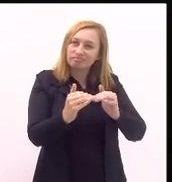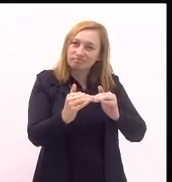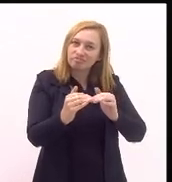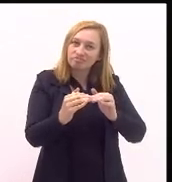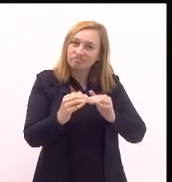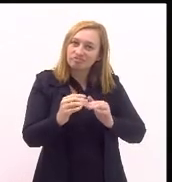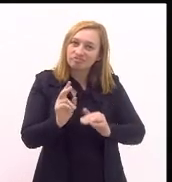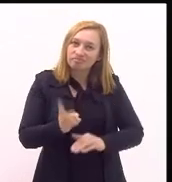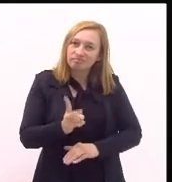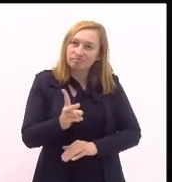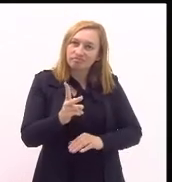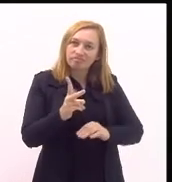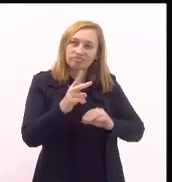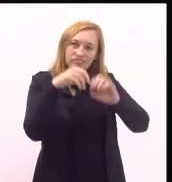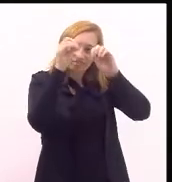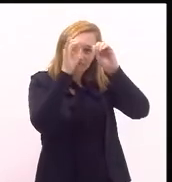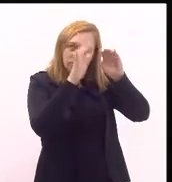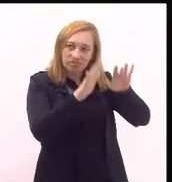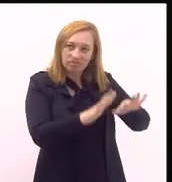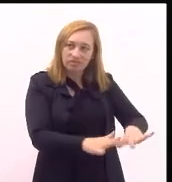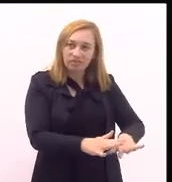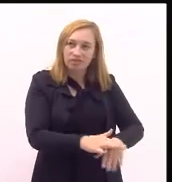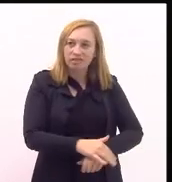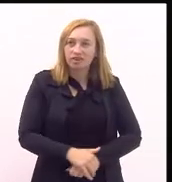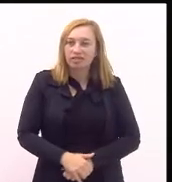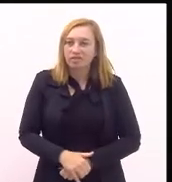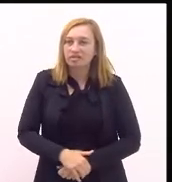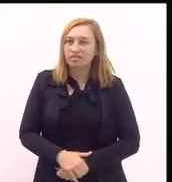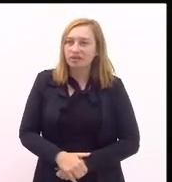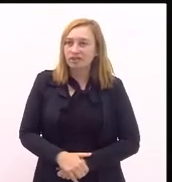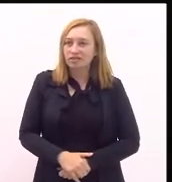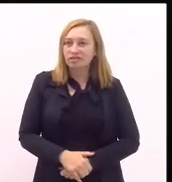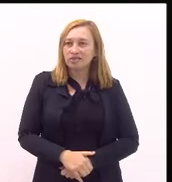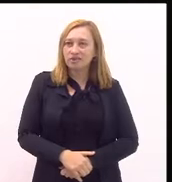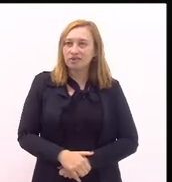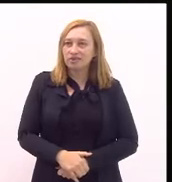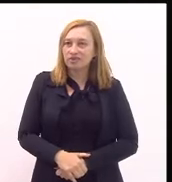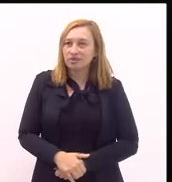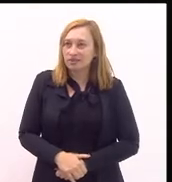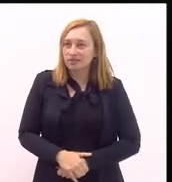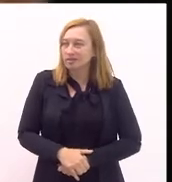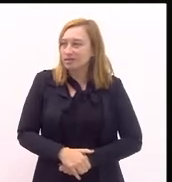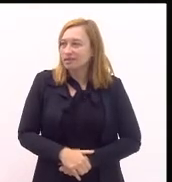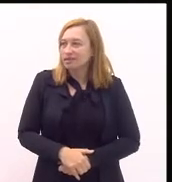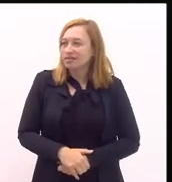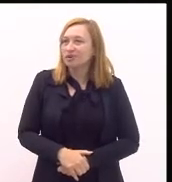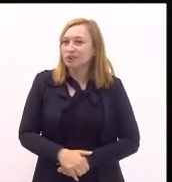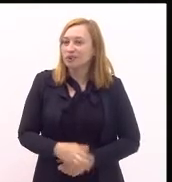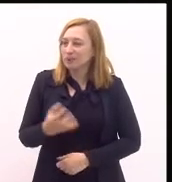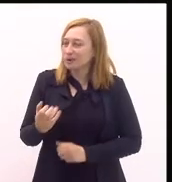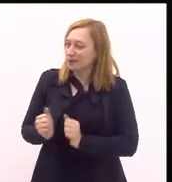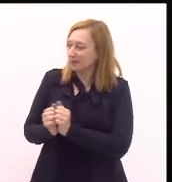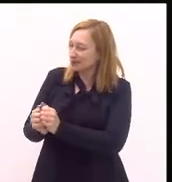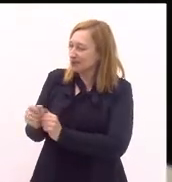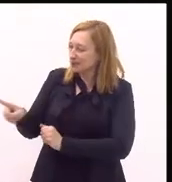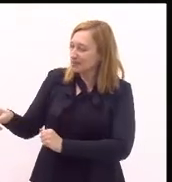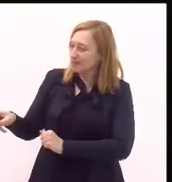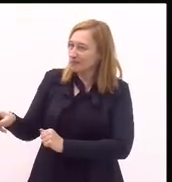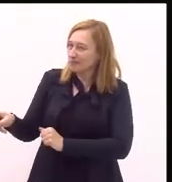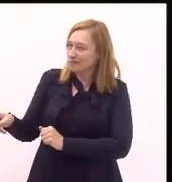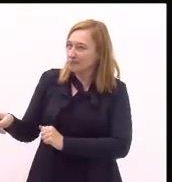sempre eu te abençoe hoje essa noite eu quero dizer Presidente eu queria ficar ali no cantinho